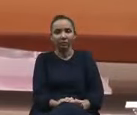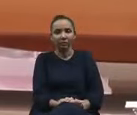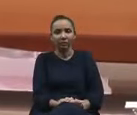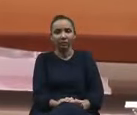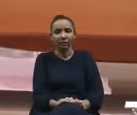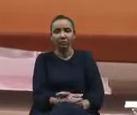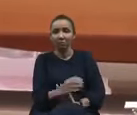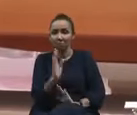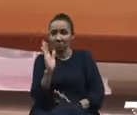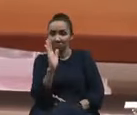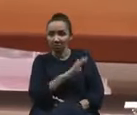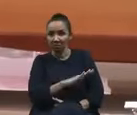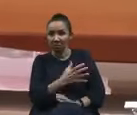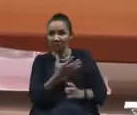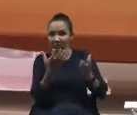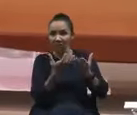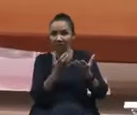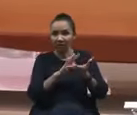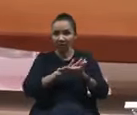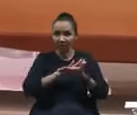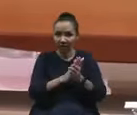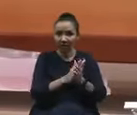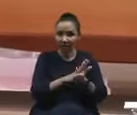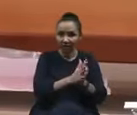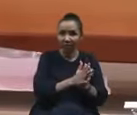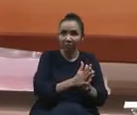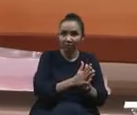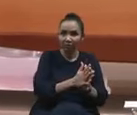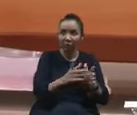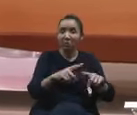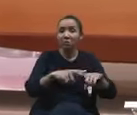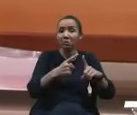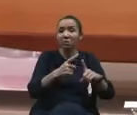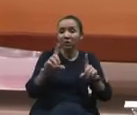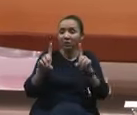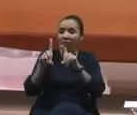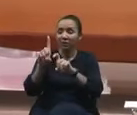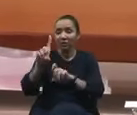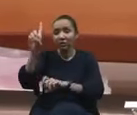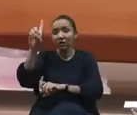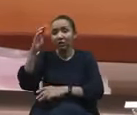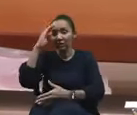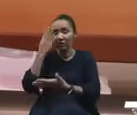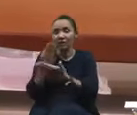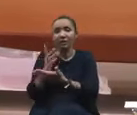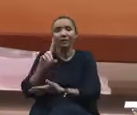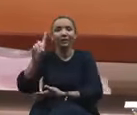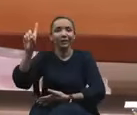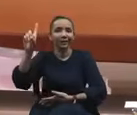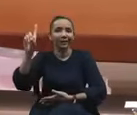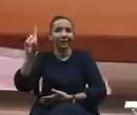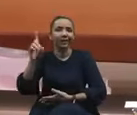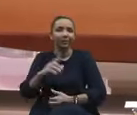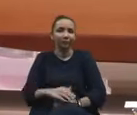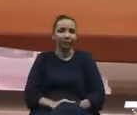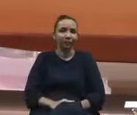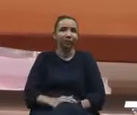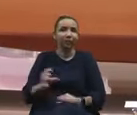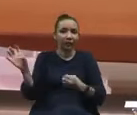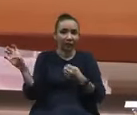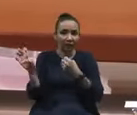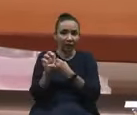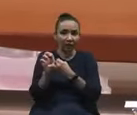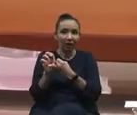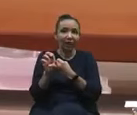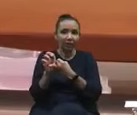viu os carros ele viu os mistérios irmão para um crente estar aqui e dizer